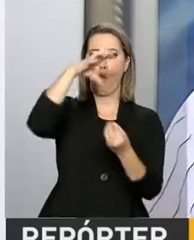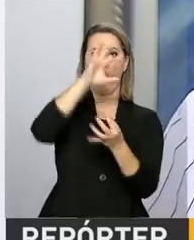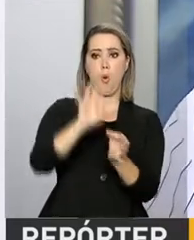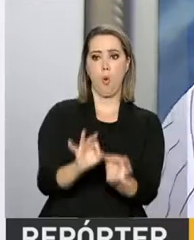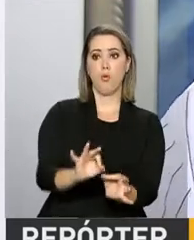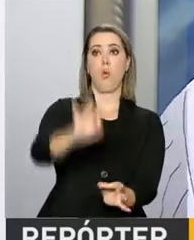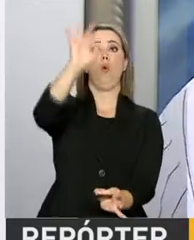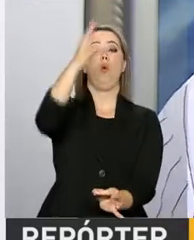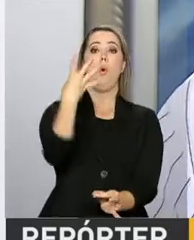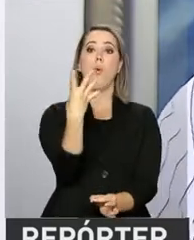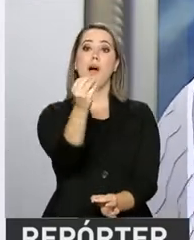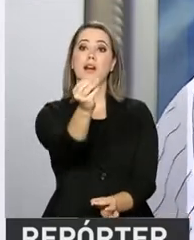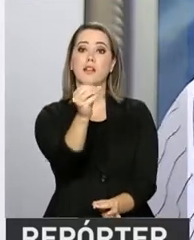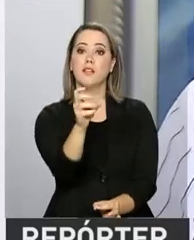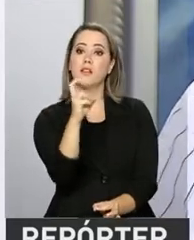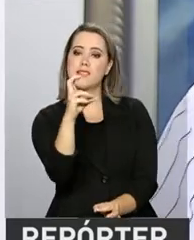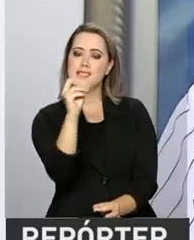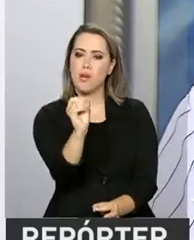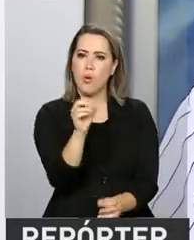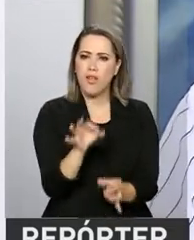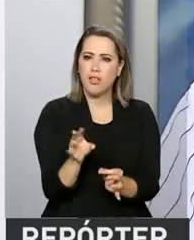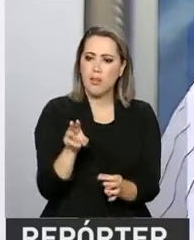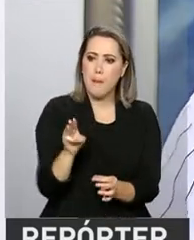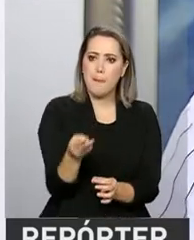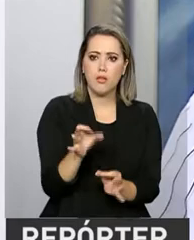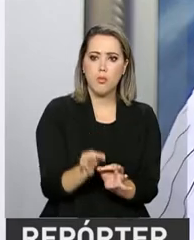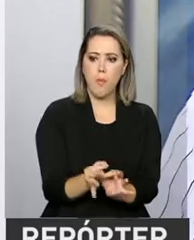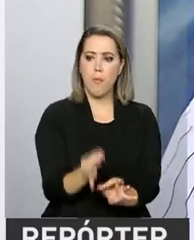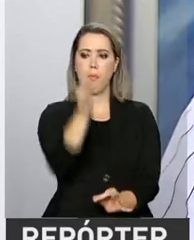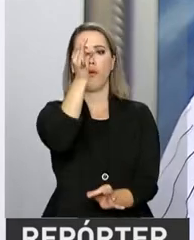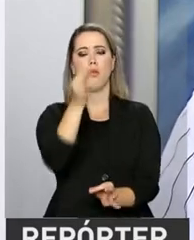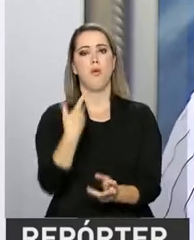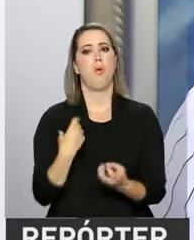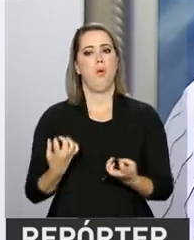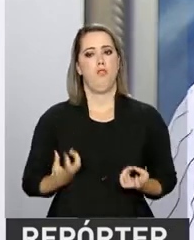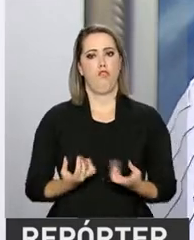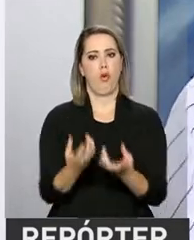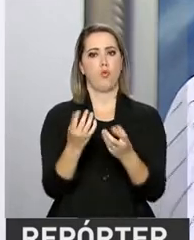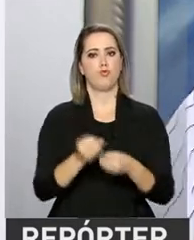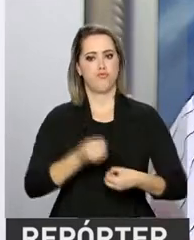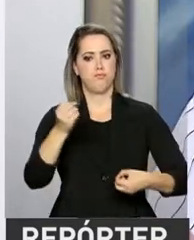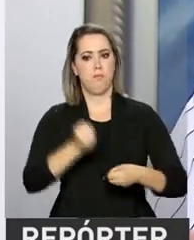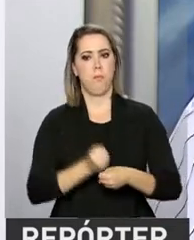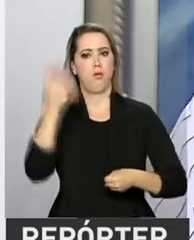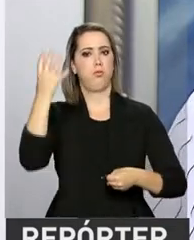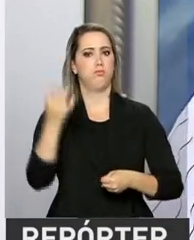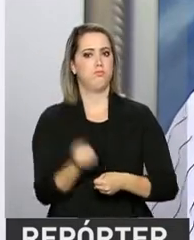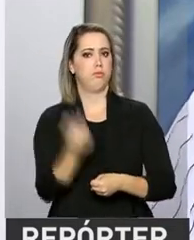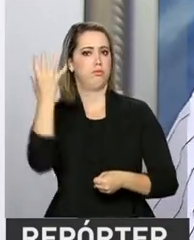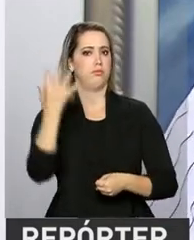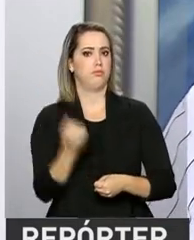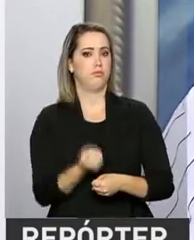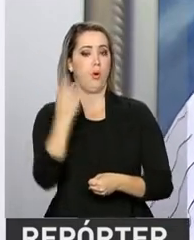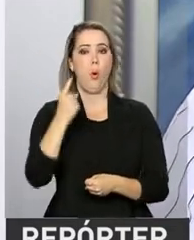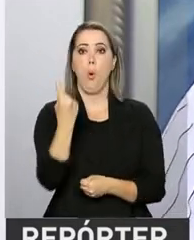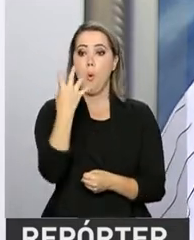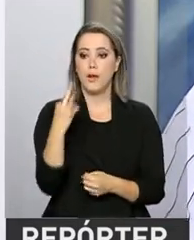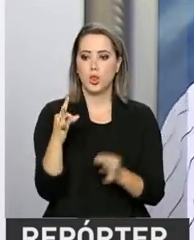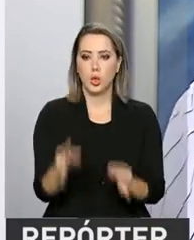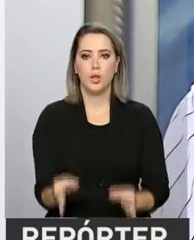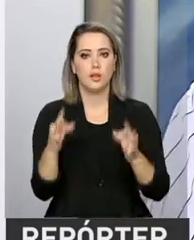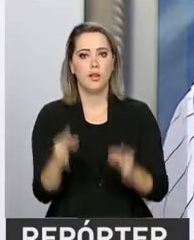metros de altura capaz de carregar uma carga de fóruns de uma tonelada e meia